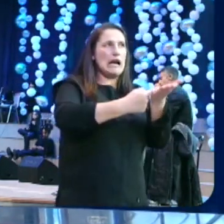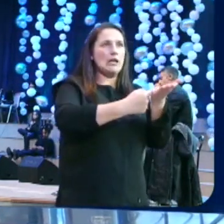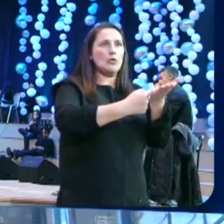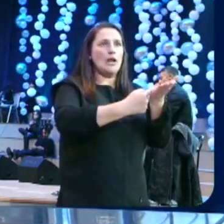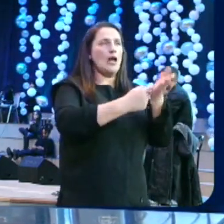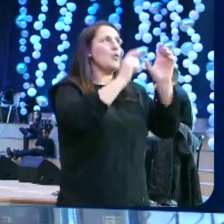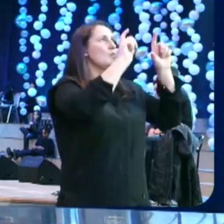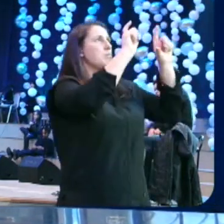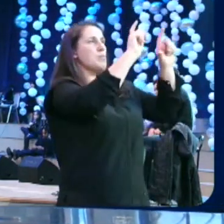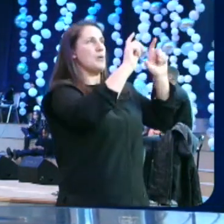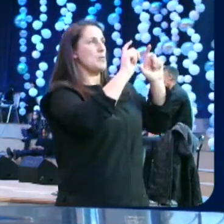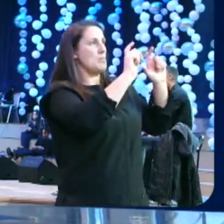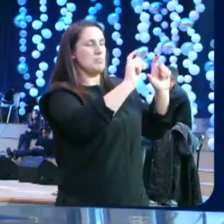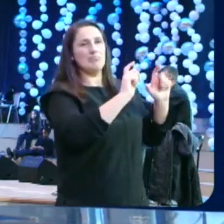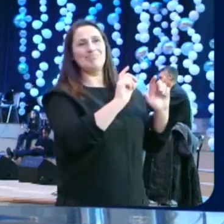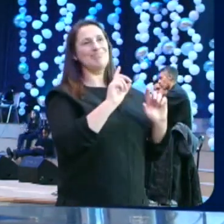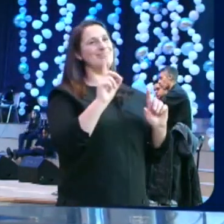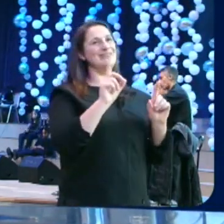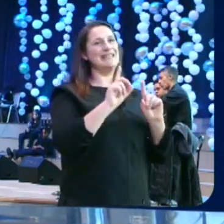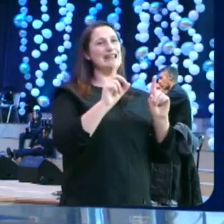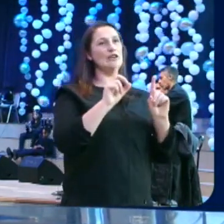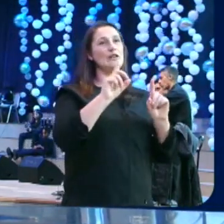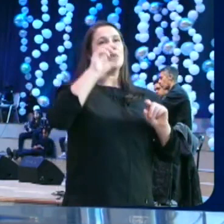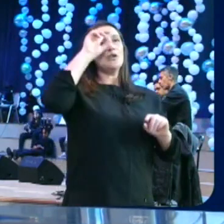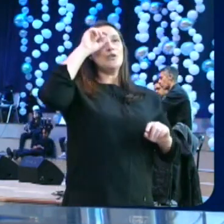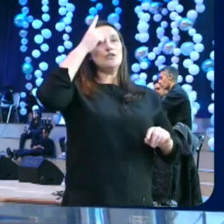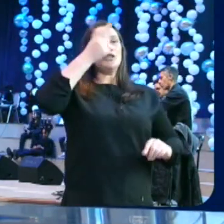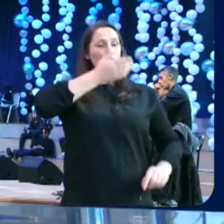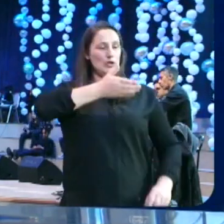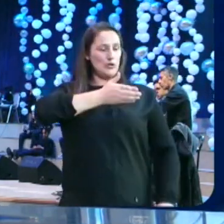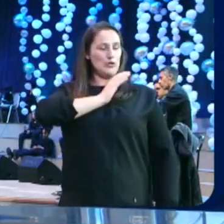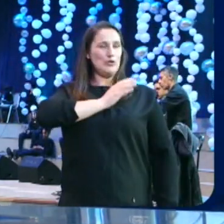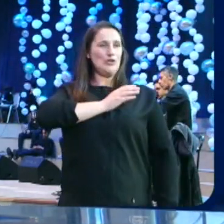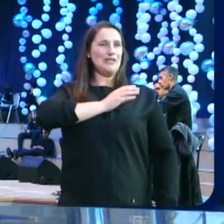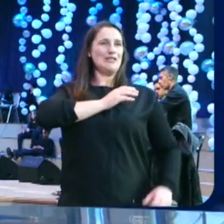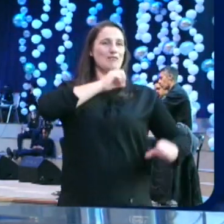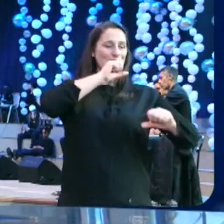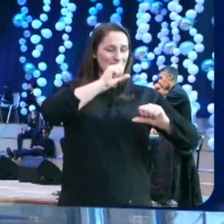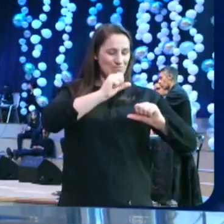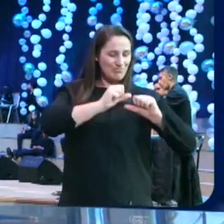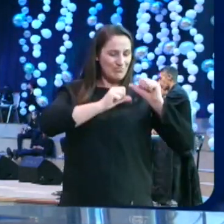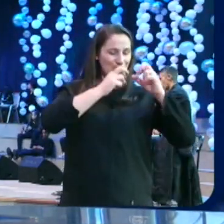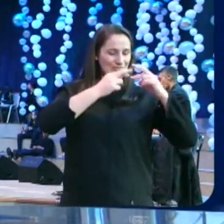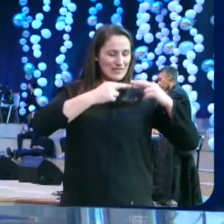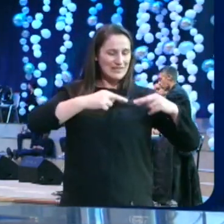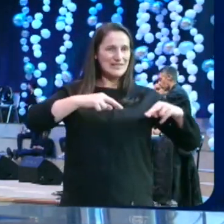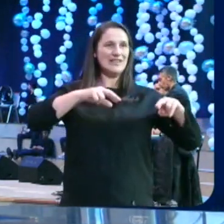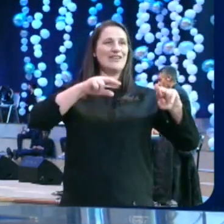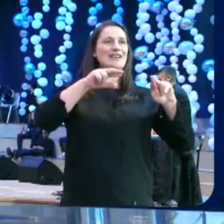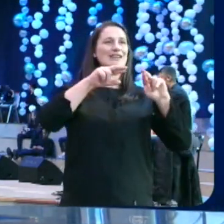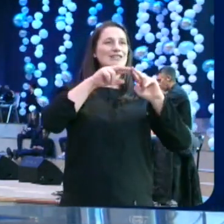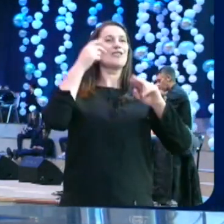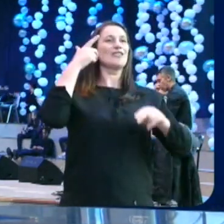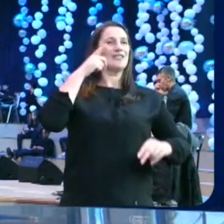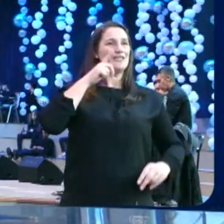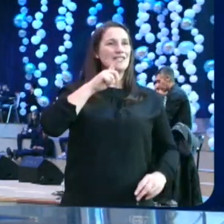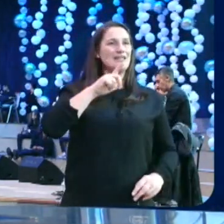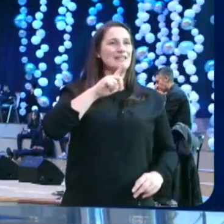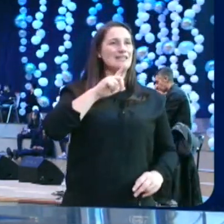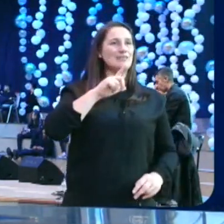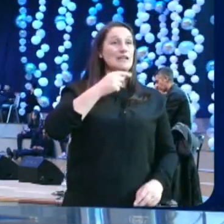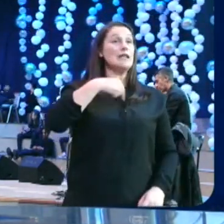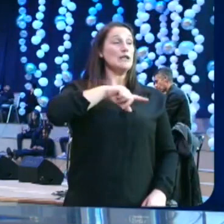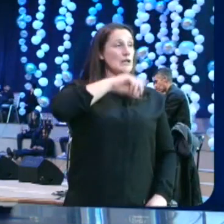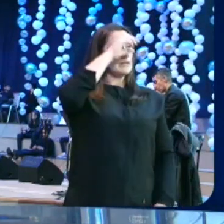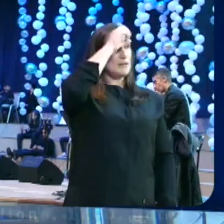calendário, é o dia do coração machucado, que precisa ser restaurado. E aí a